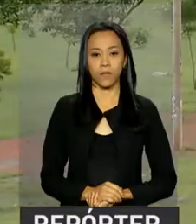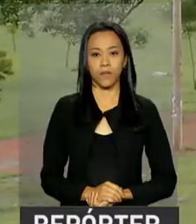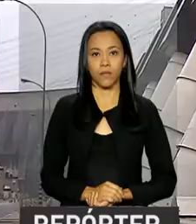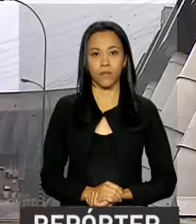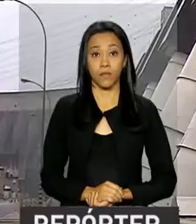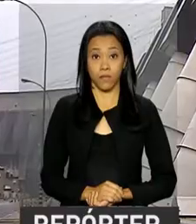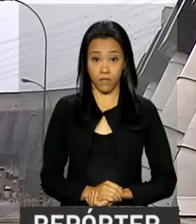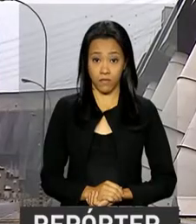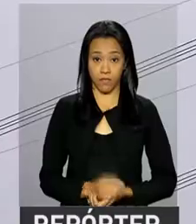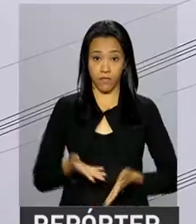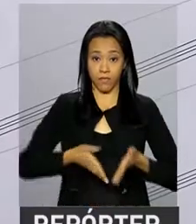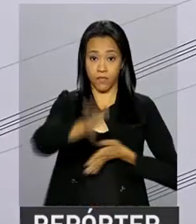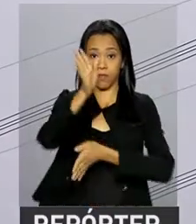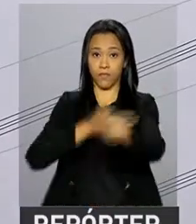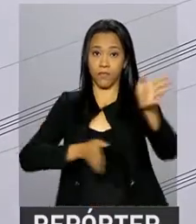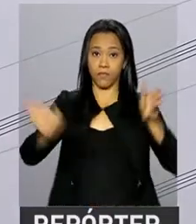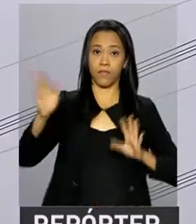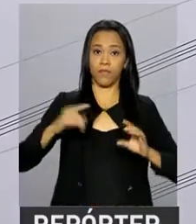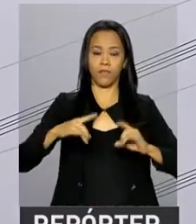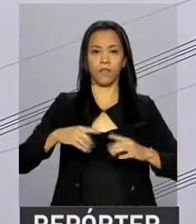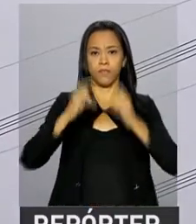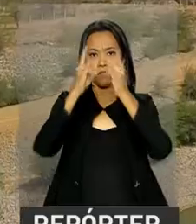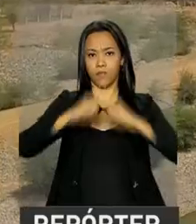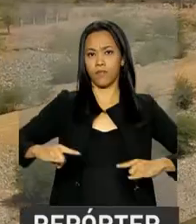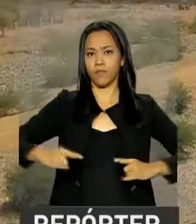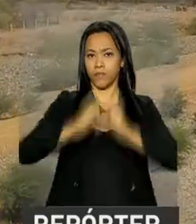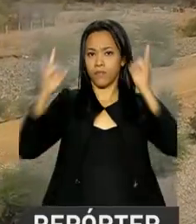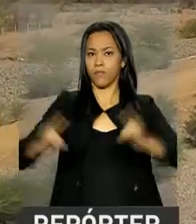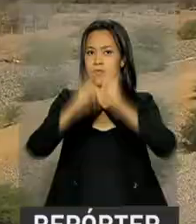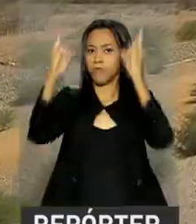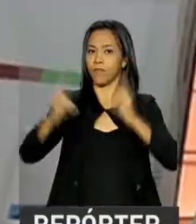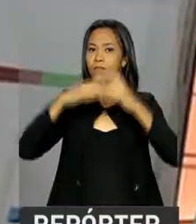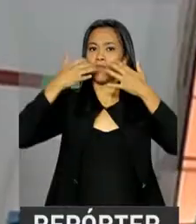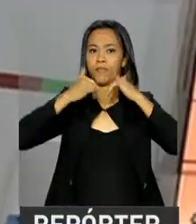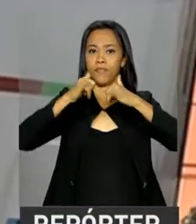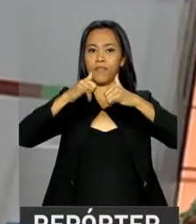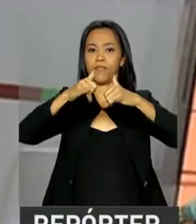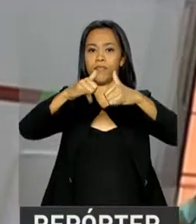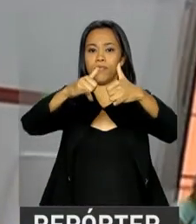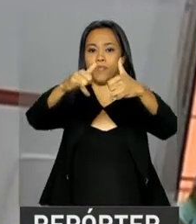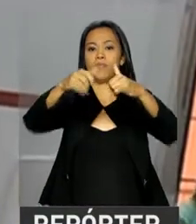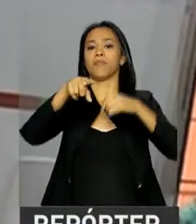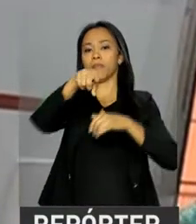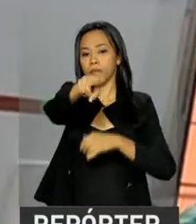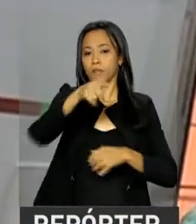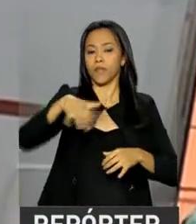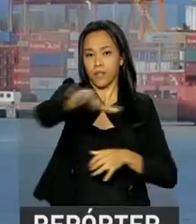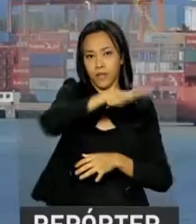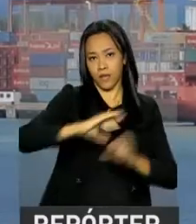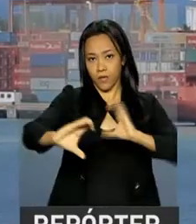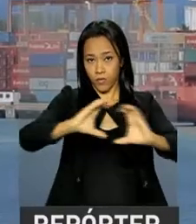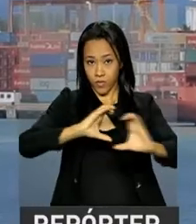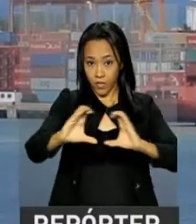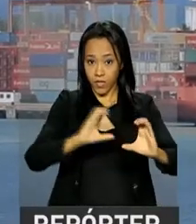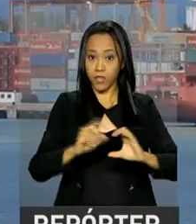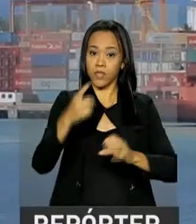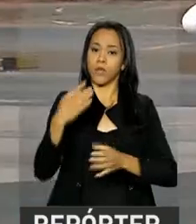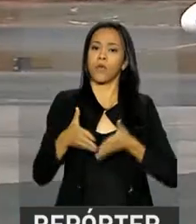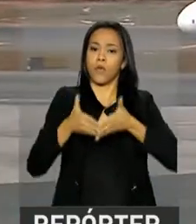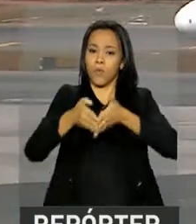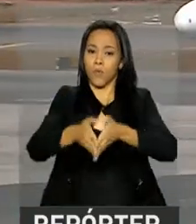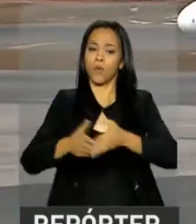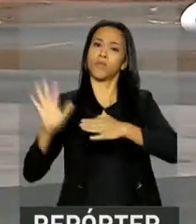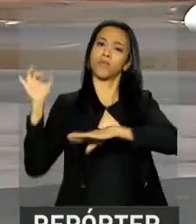Rodovias, geração e transmissão de energia, canais de irrigação, defesa e telecomunicações, portos